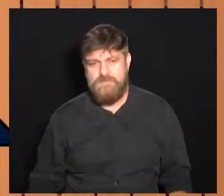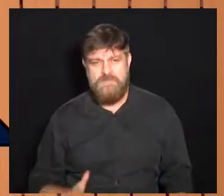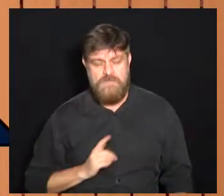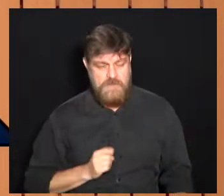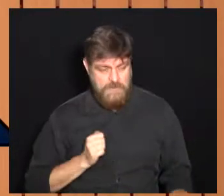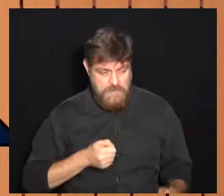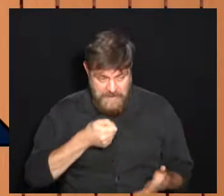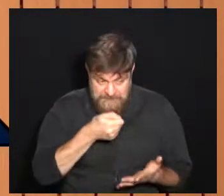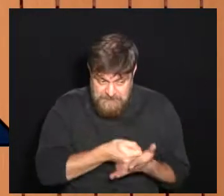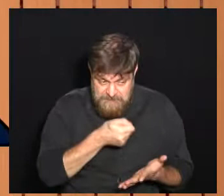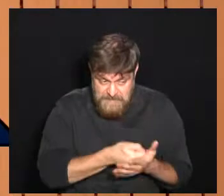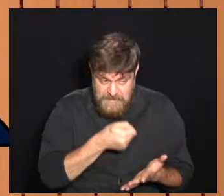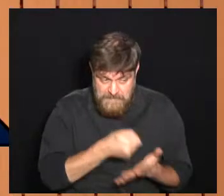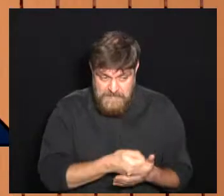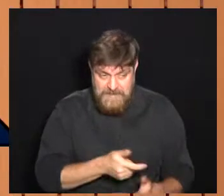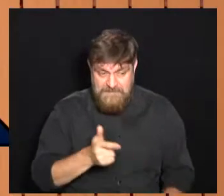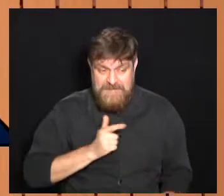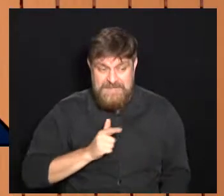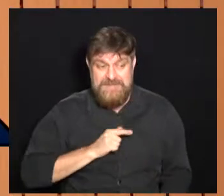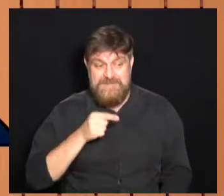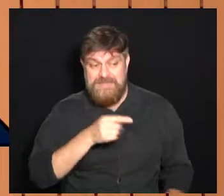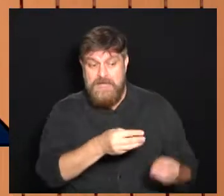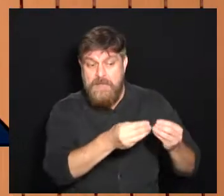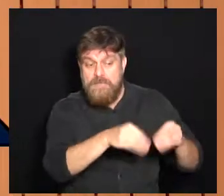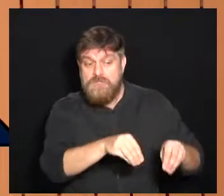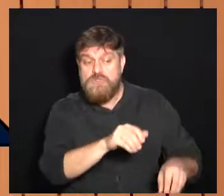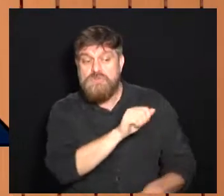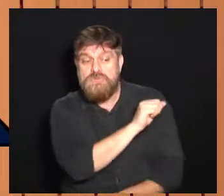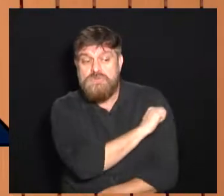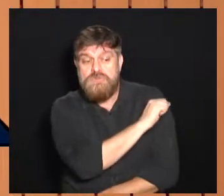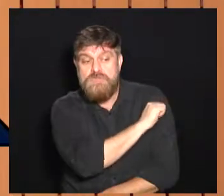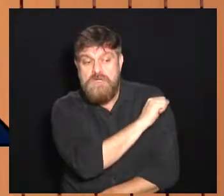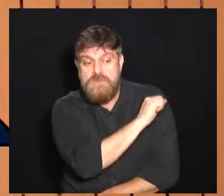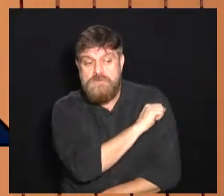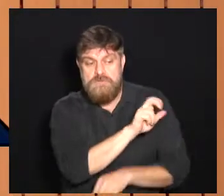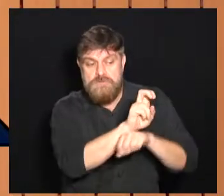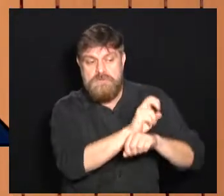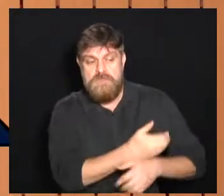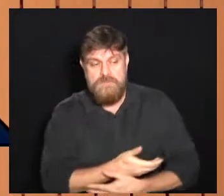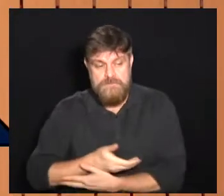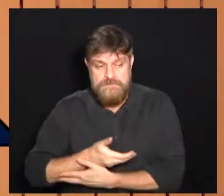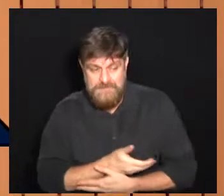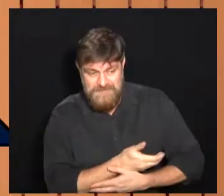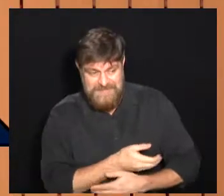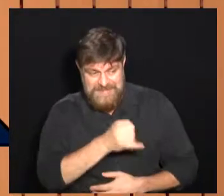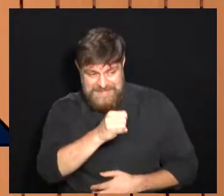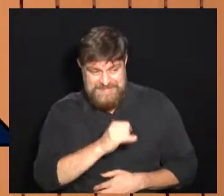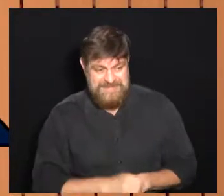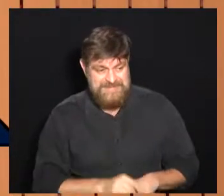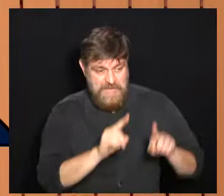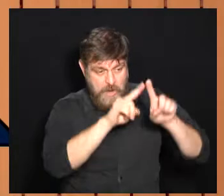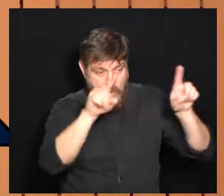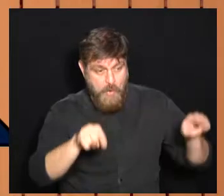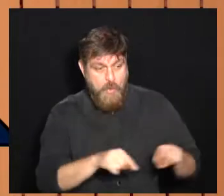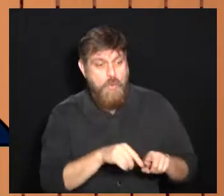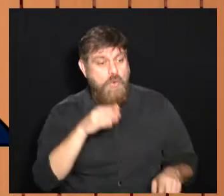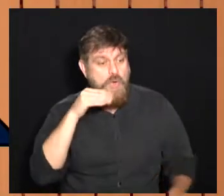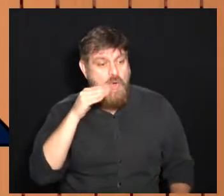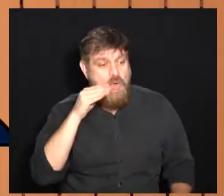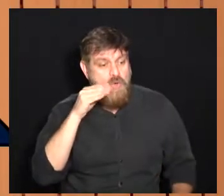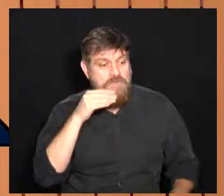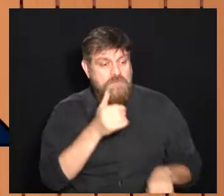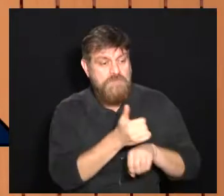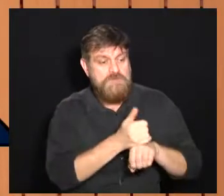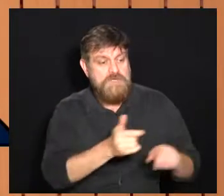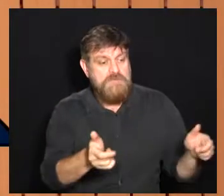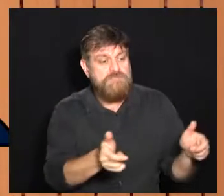afirmar que haverá prejuízo aos alunos da 6, caso o quadro de funcionários seja alterado.